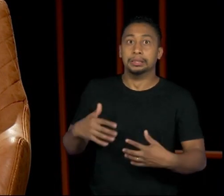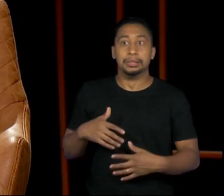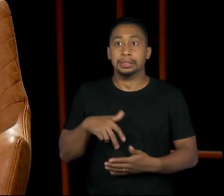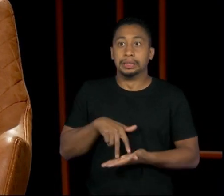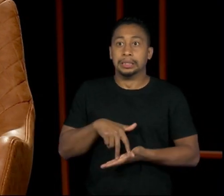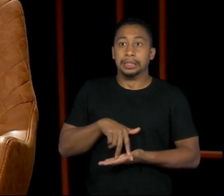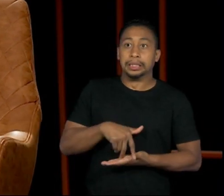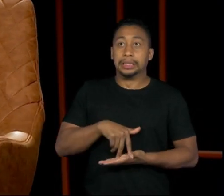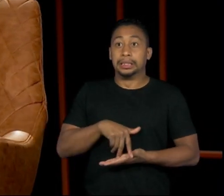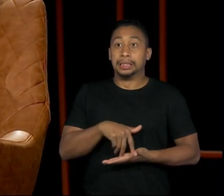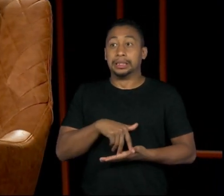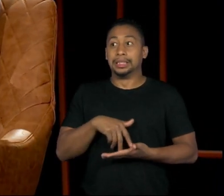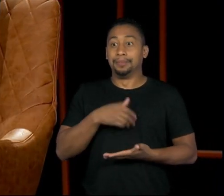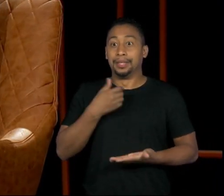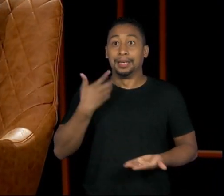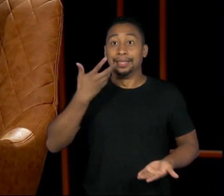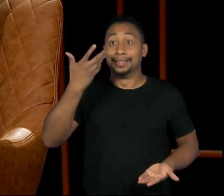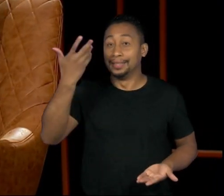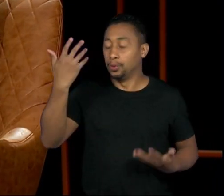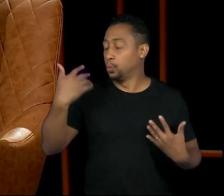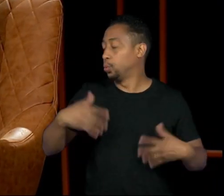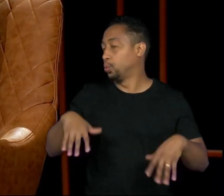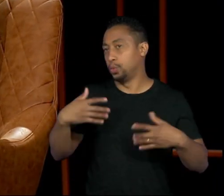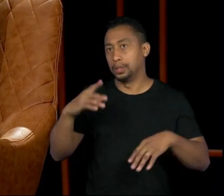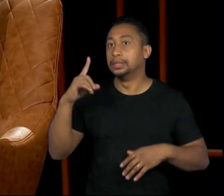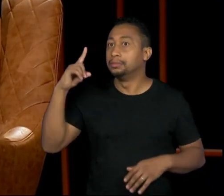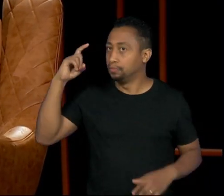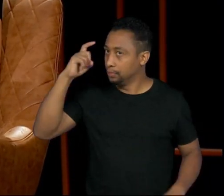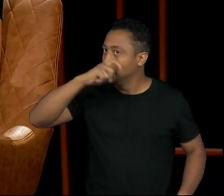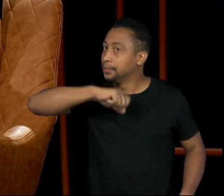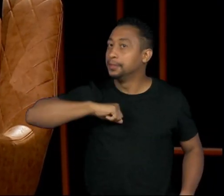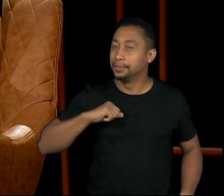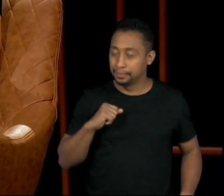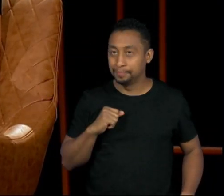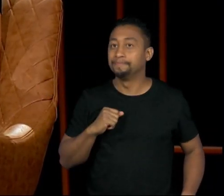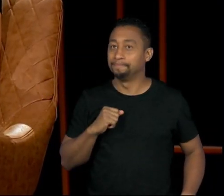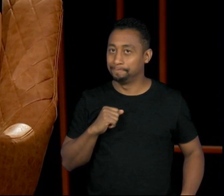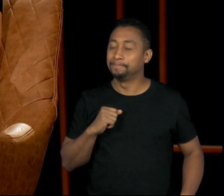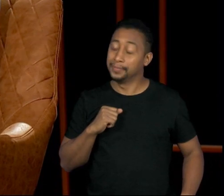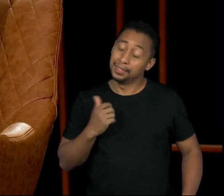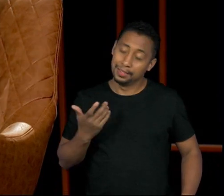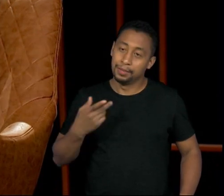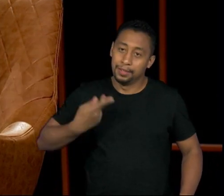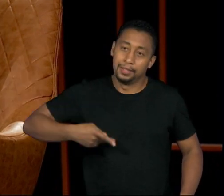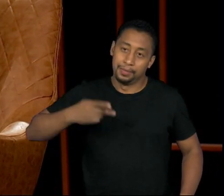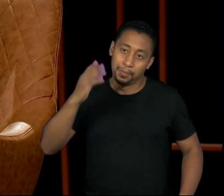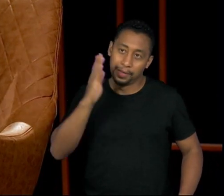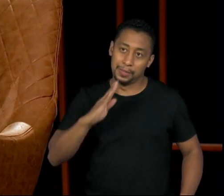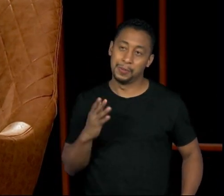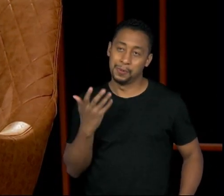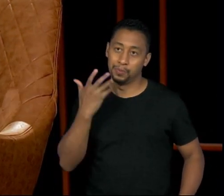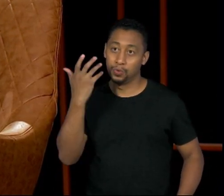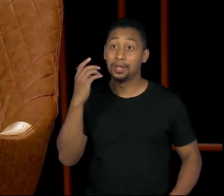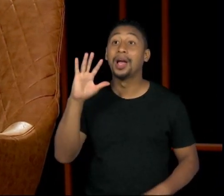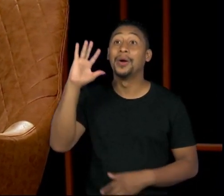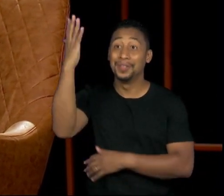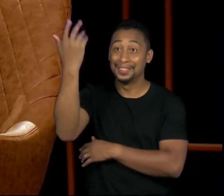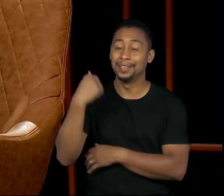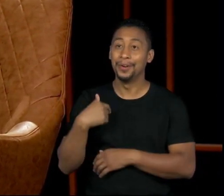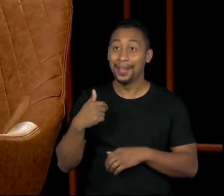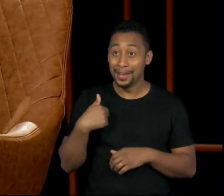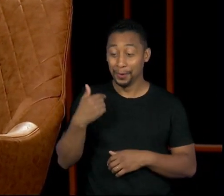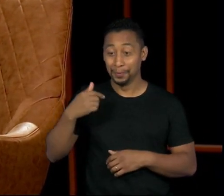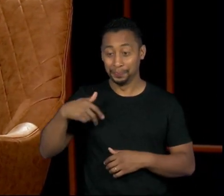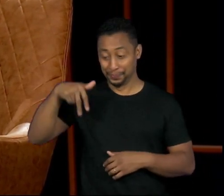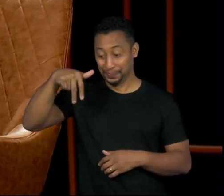mais difíceis de cantar da música brasileira, né? Os cromatismos são muito difíceis. E, pô, Chico Buarque aqui, ó, aqui, a essa